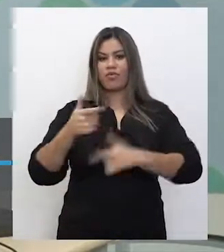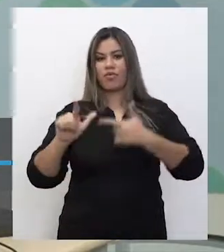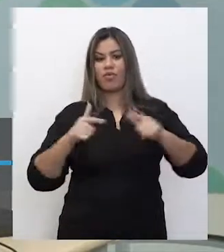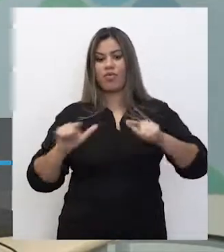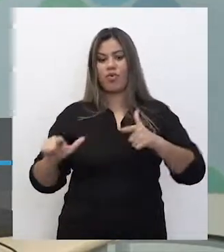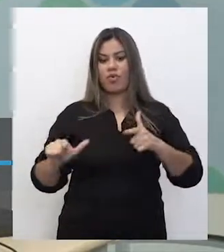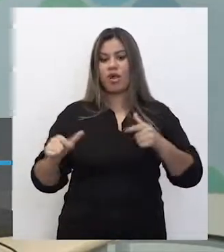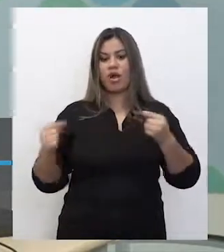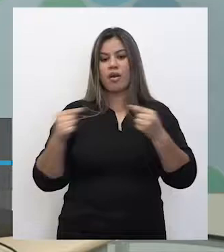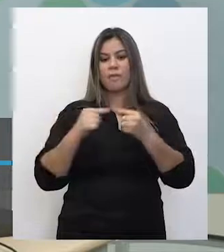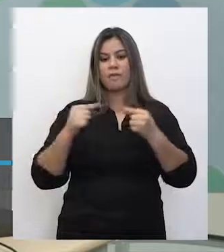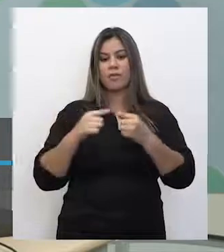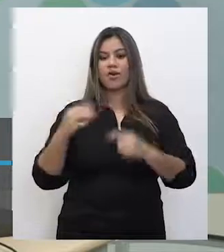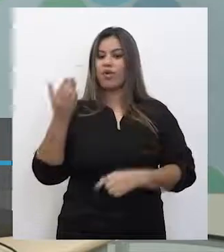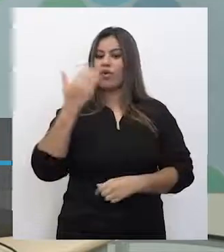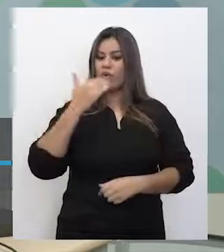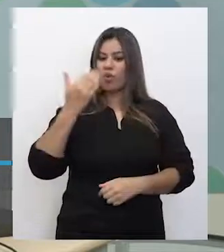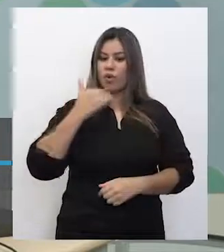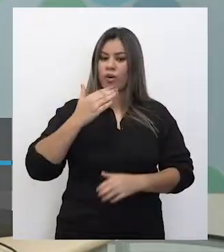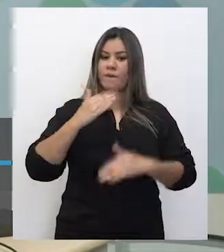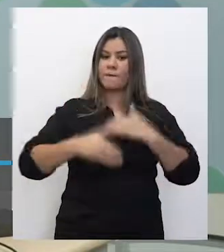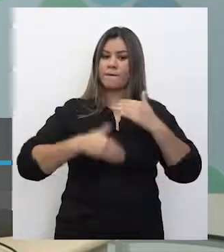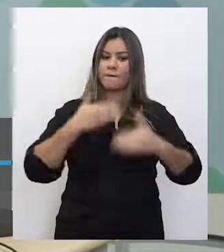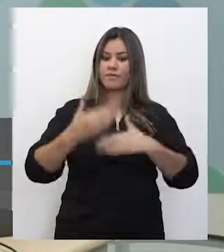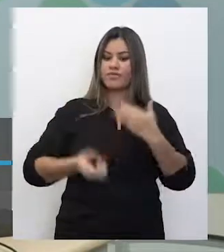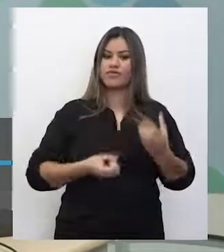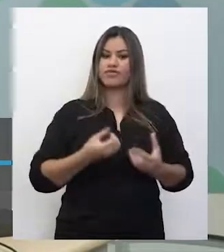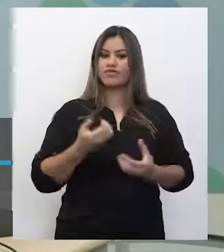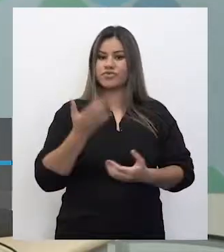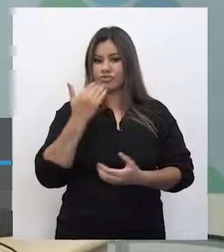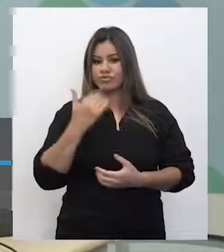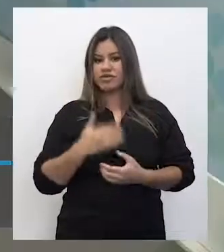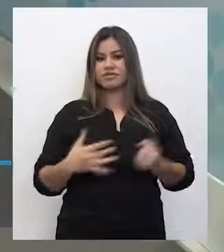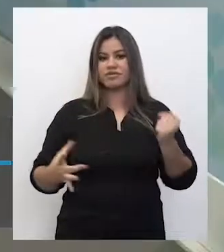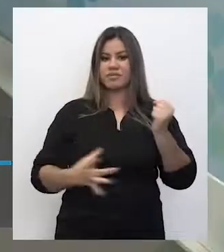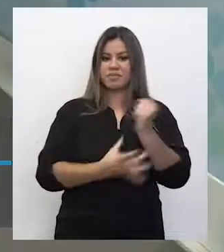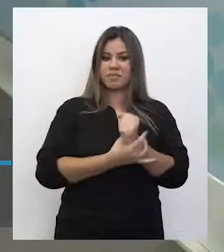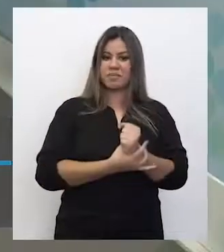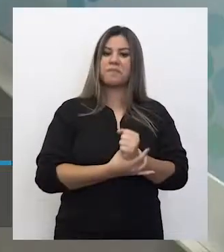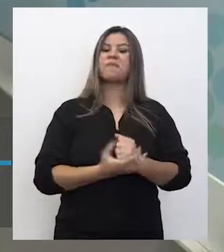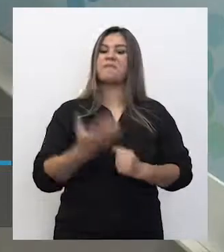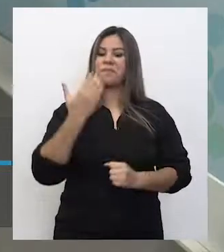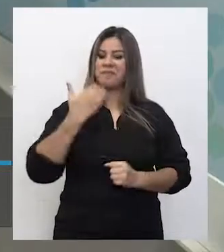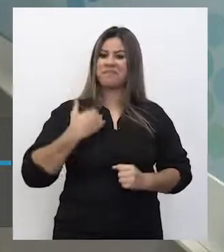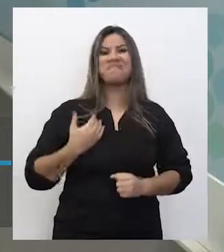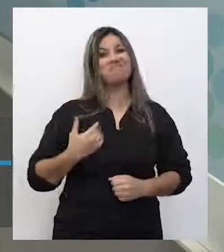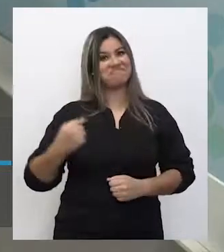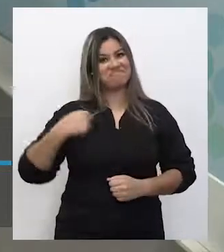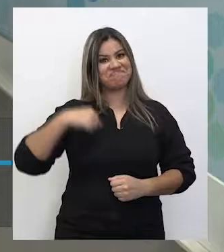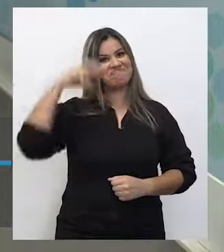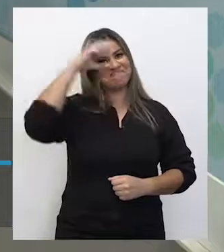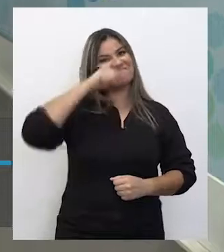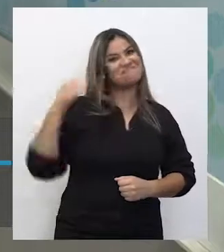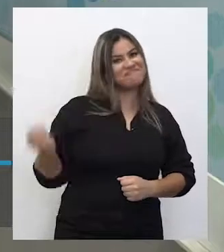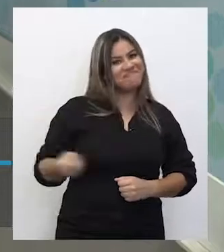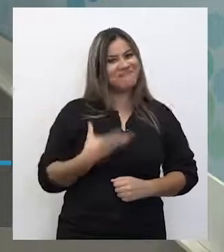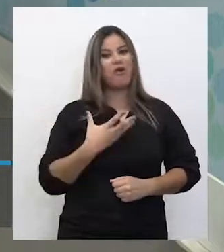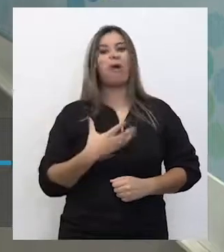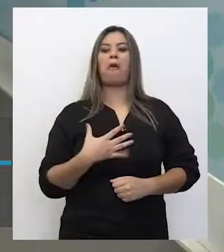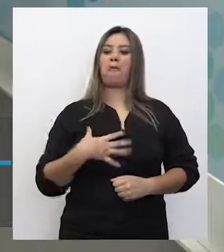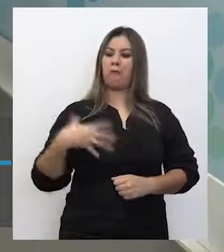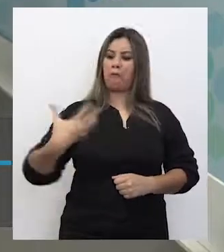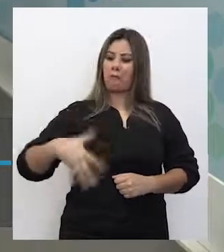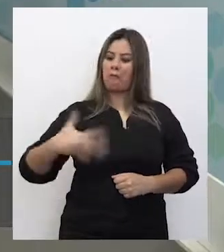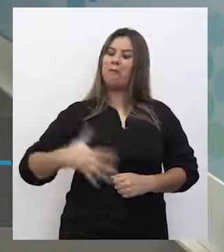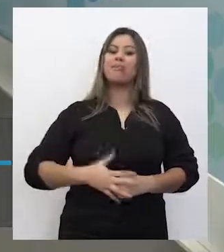recomendações relativas a alimentos, produções de alimentos e segurança alimentar. Olha, aprendi coisa nova, obrigado. Porque